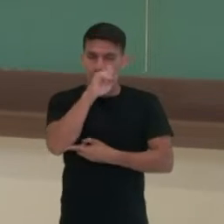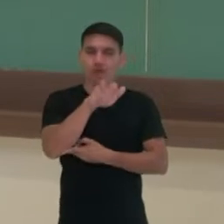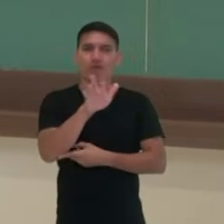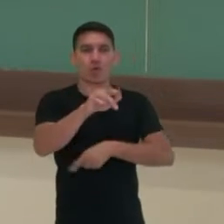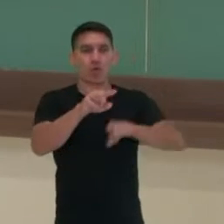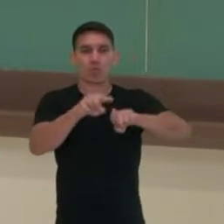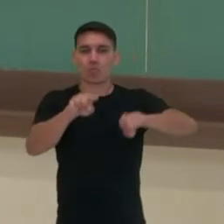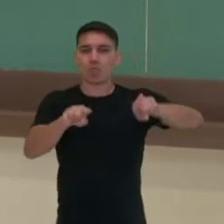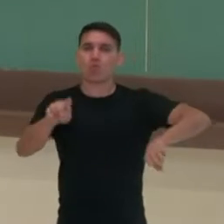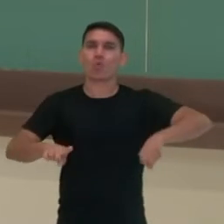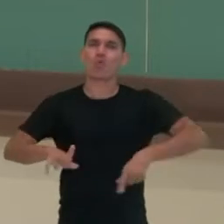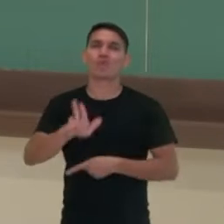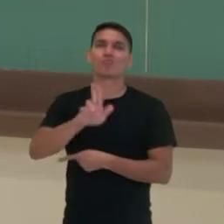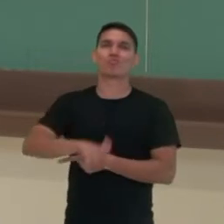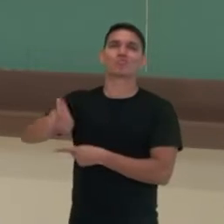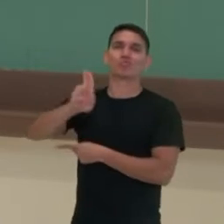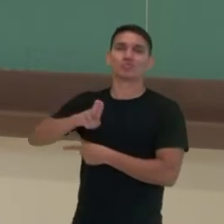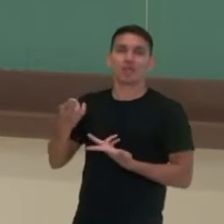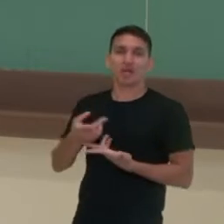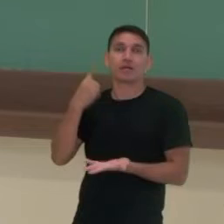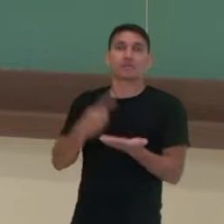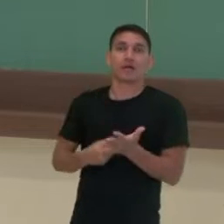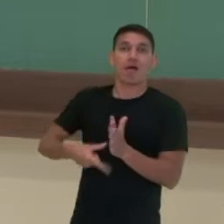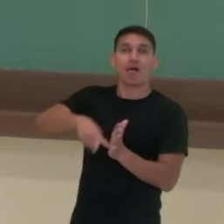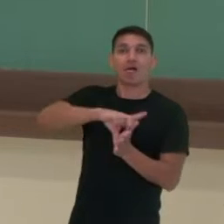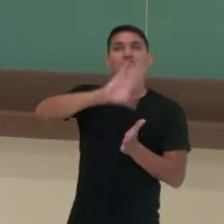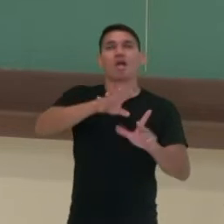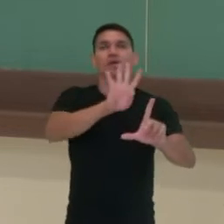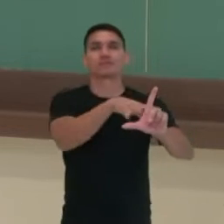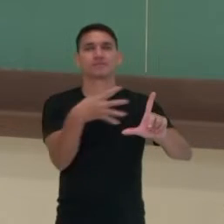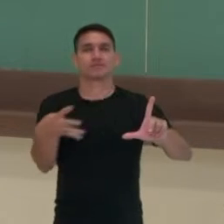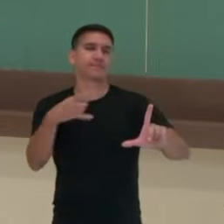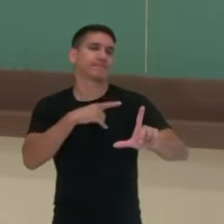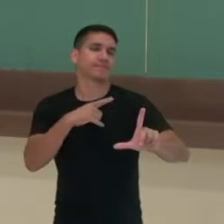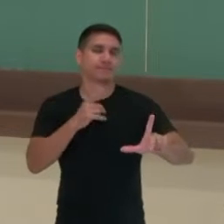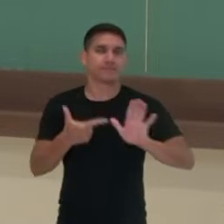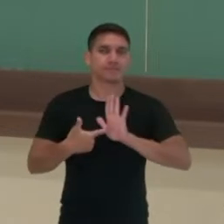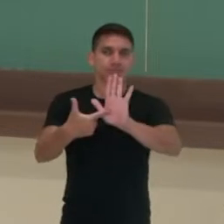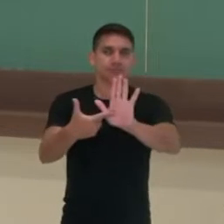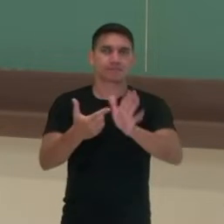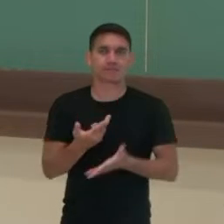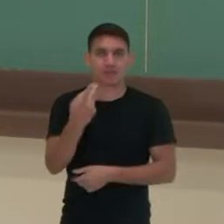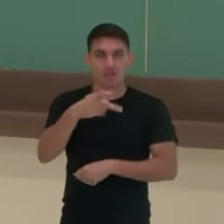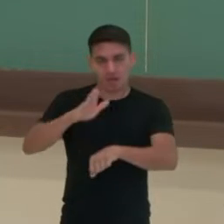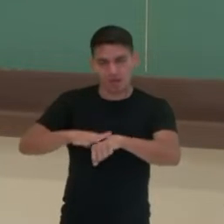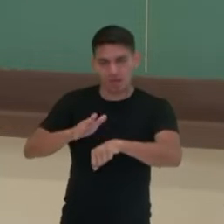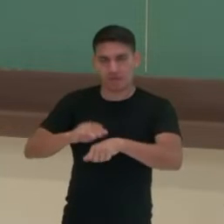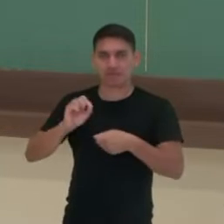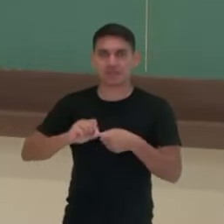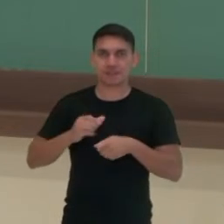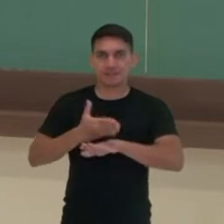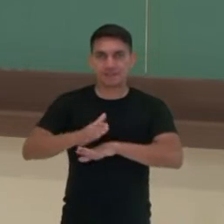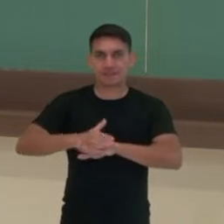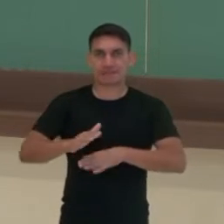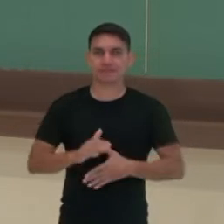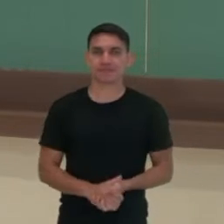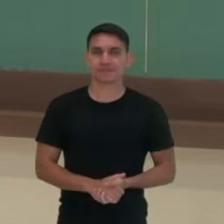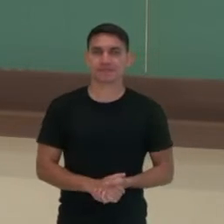vai utilizar, já vai ser definido para você como que você vai realizar esses exercícios, essas